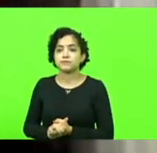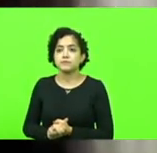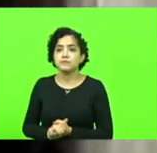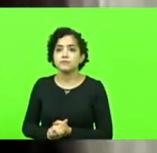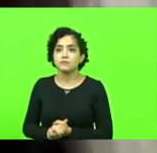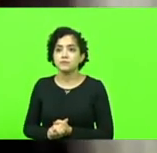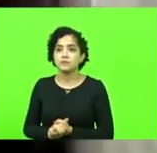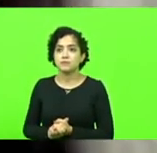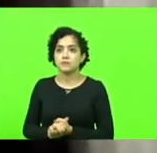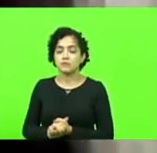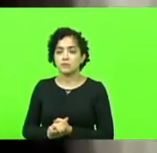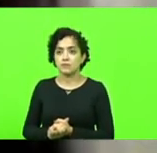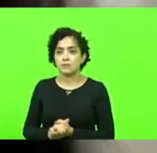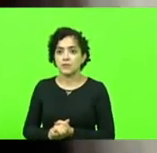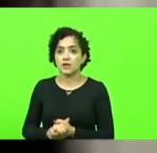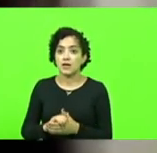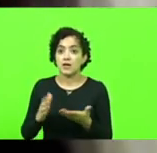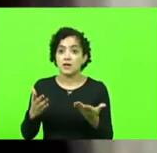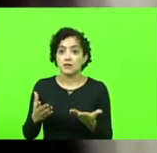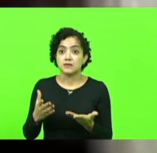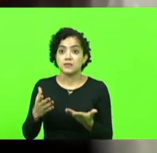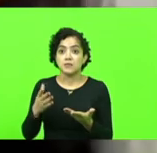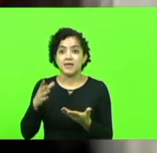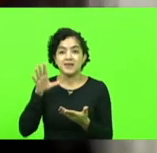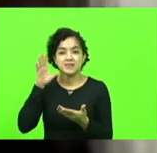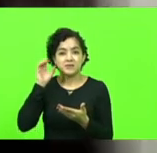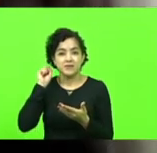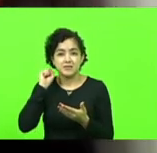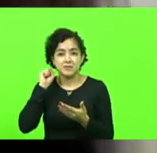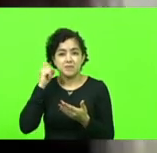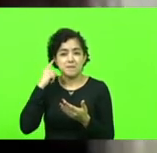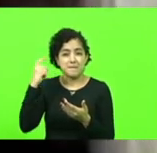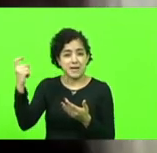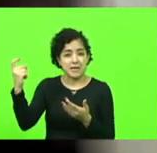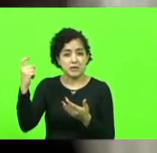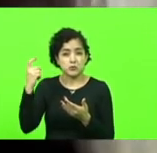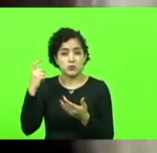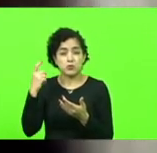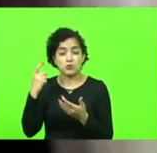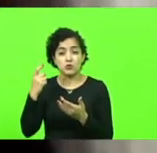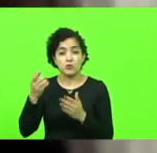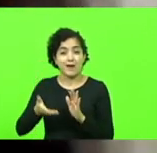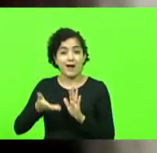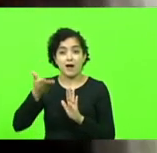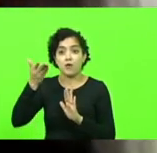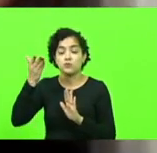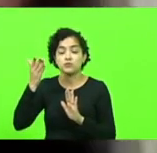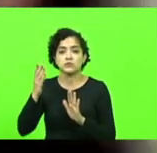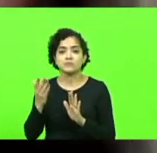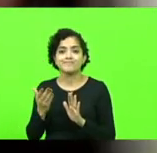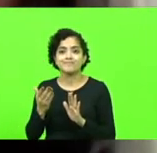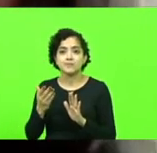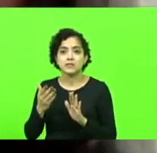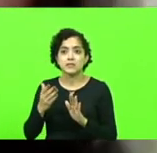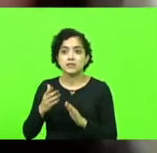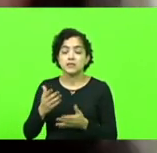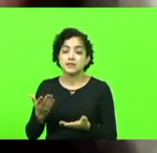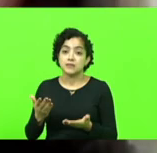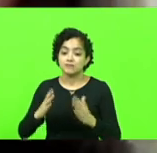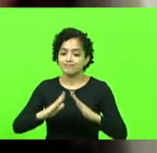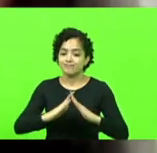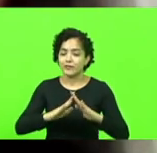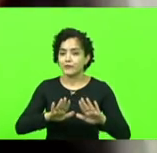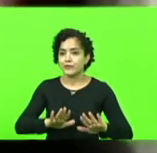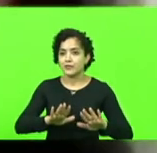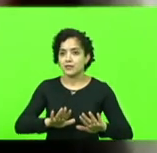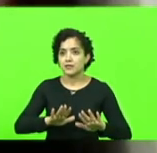Ao sistema auditivo, que tem barulhos muito altos, então eles acabam ficando em casa.